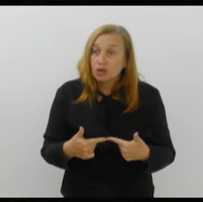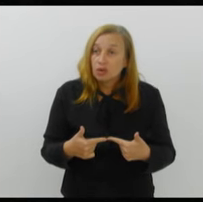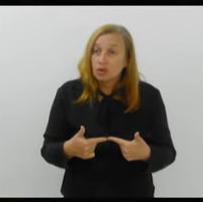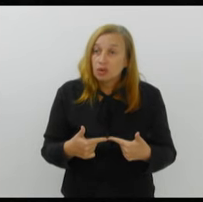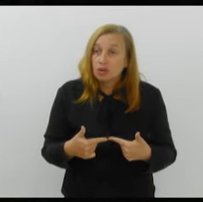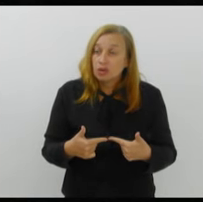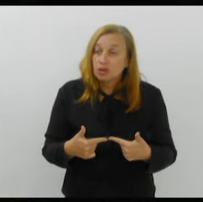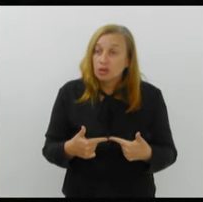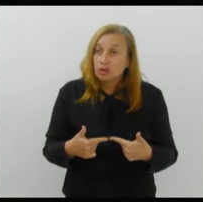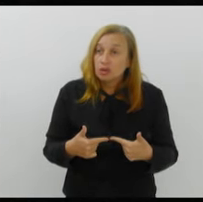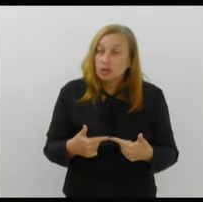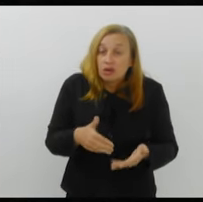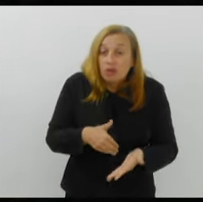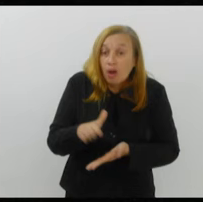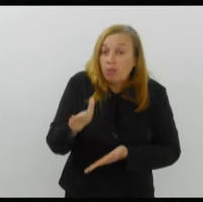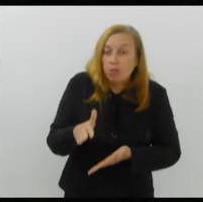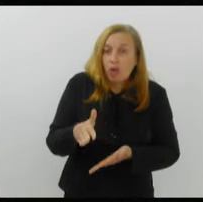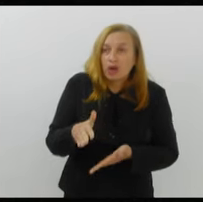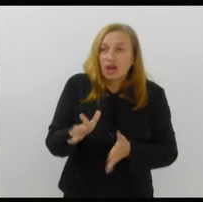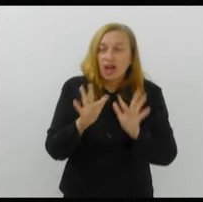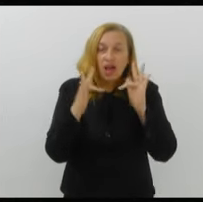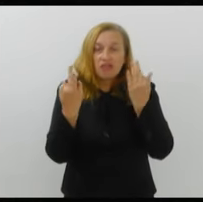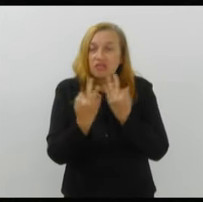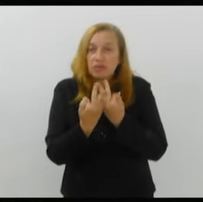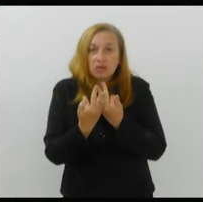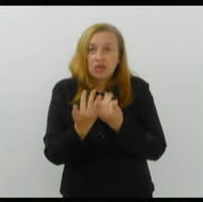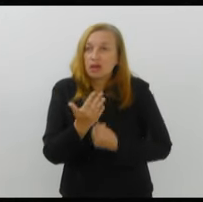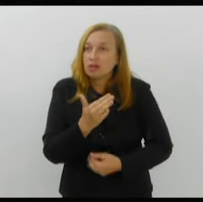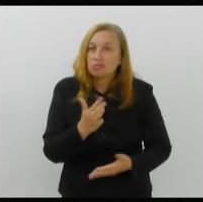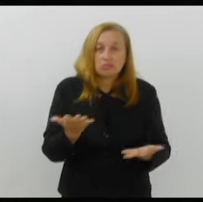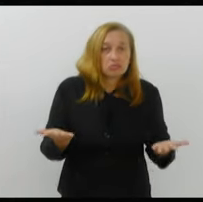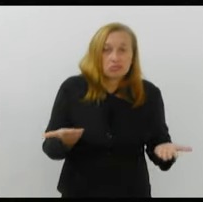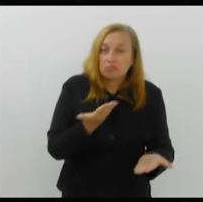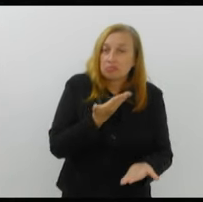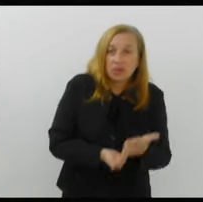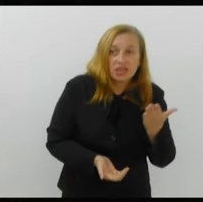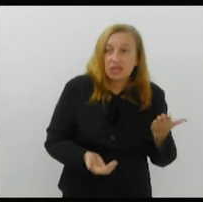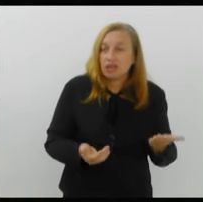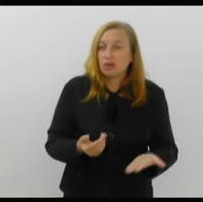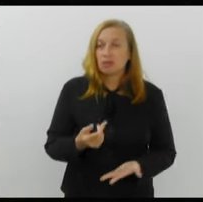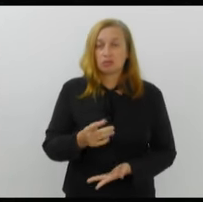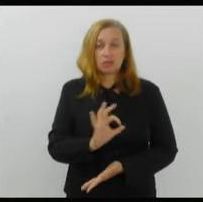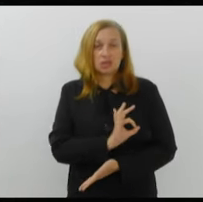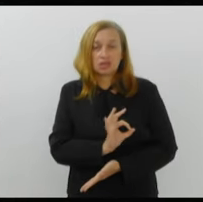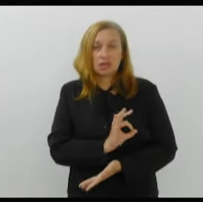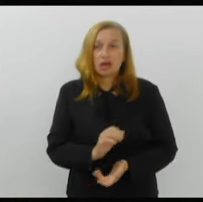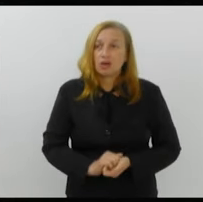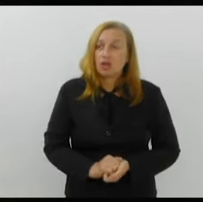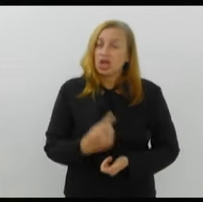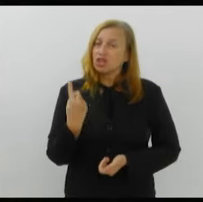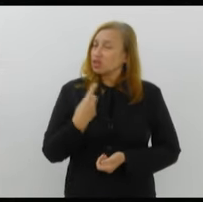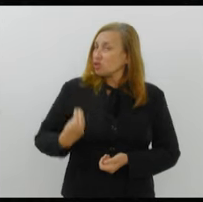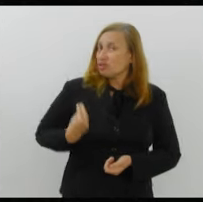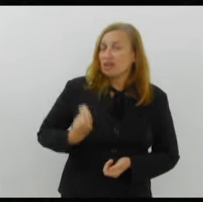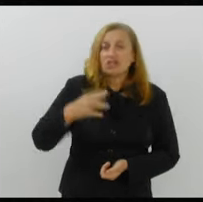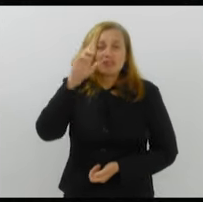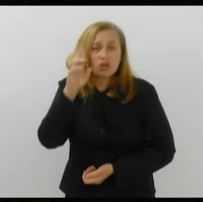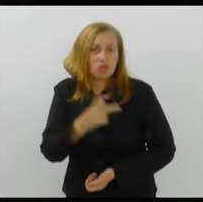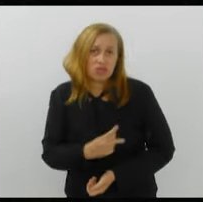daqui a pouco ele está na rua, a sua família está desassistida. E é o que nós estamos vivendo, senhor